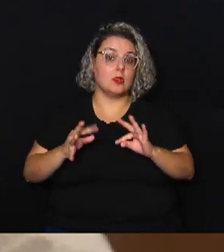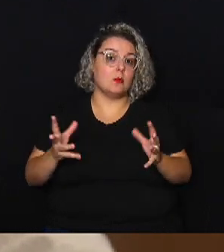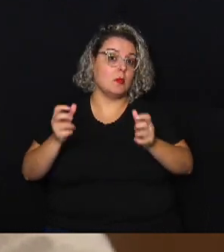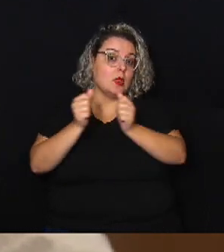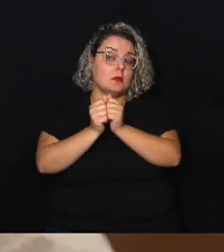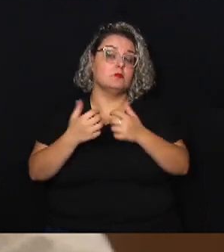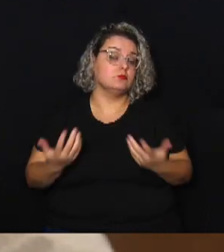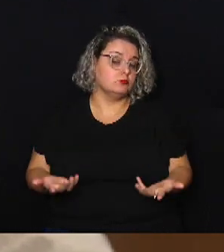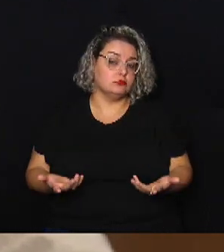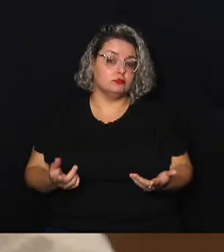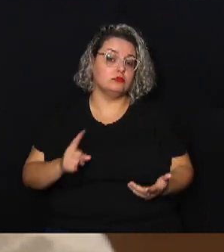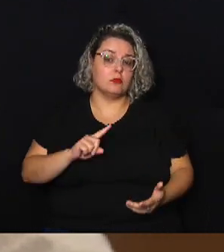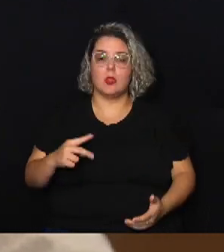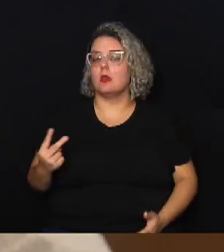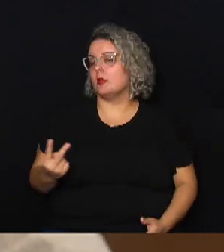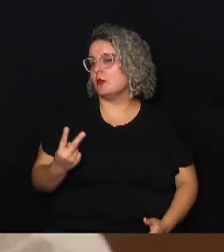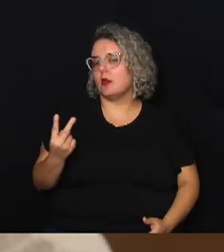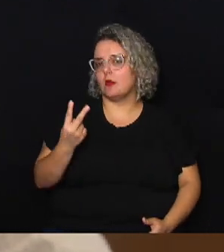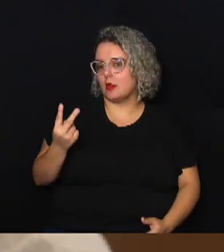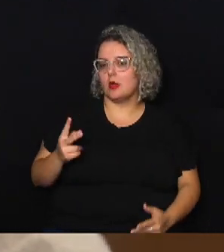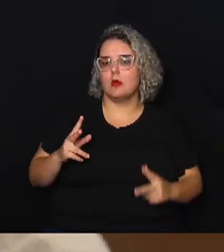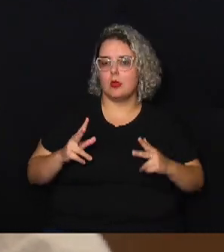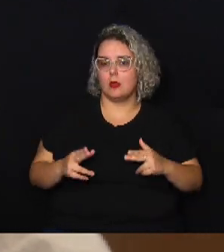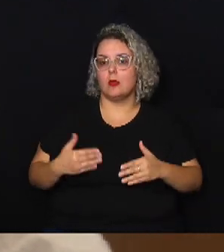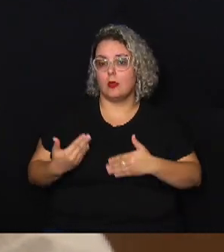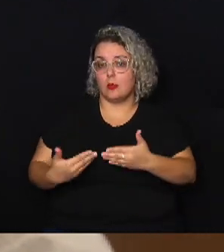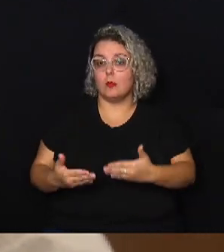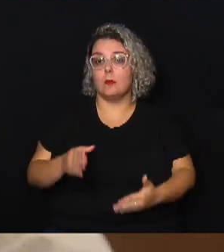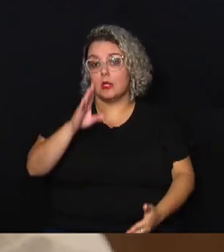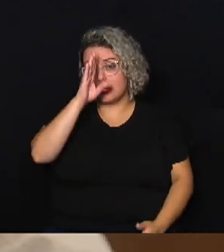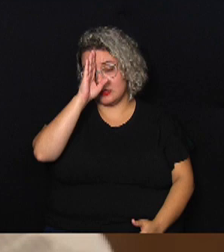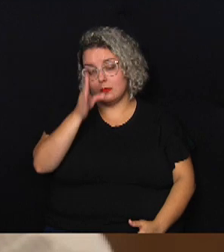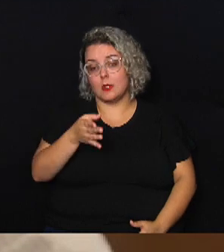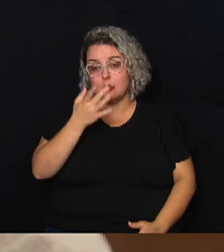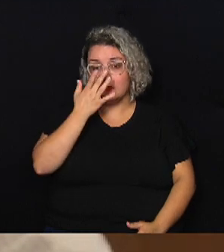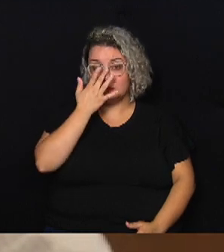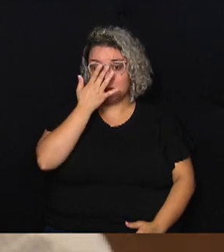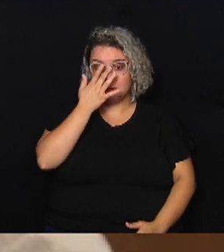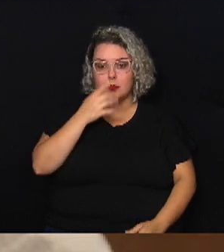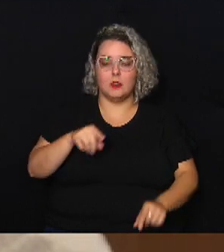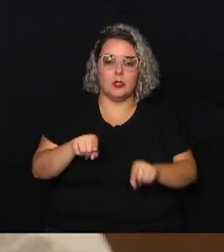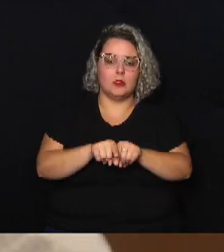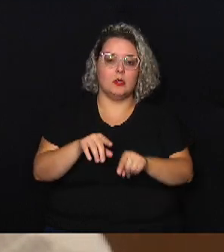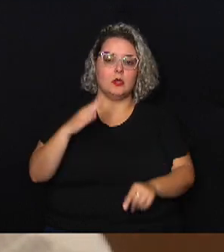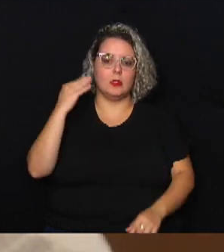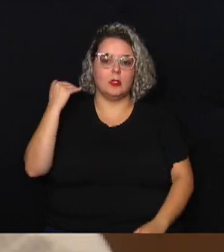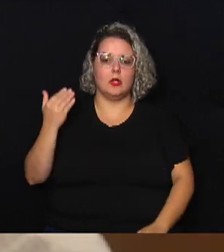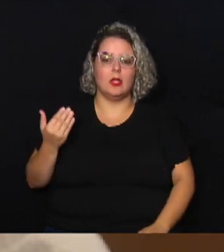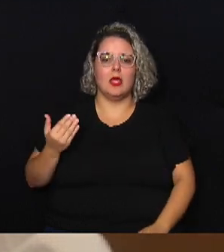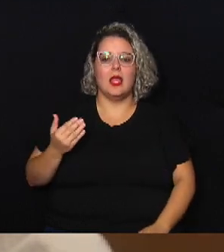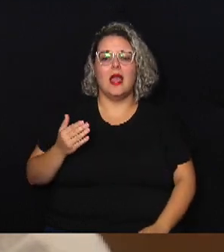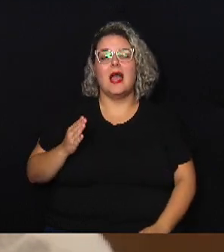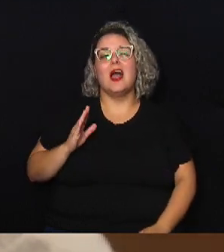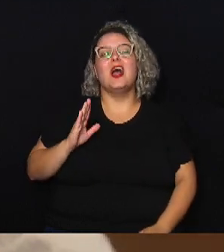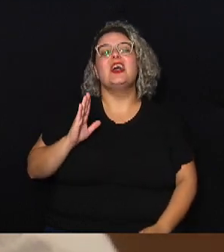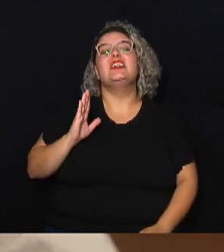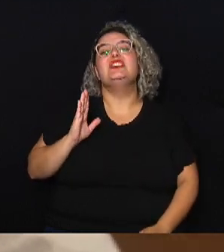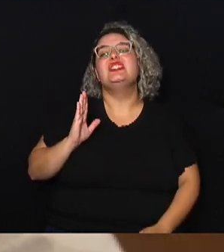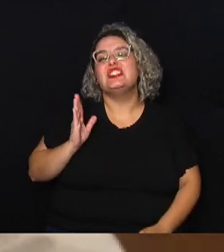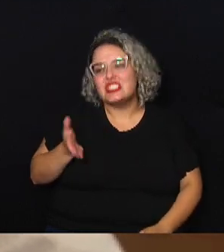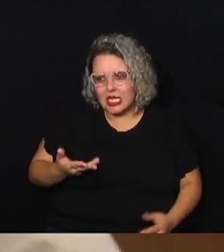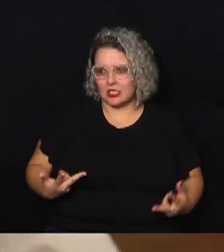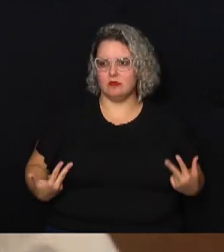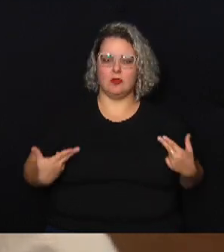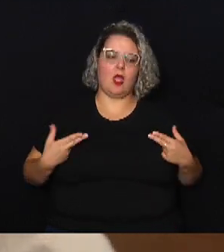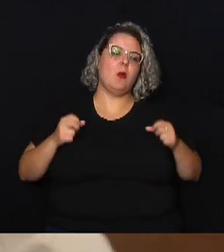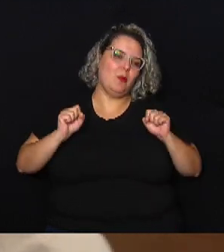nem é tão valorizada como o procedimento principal. E é também o famoso já que eu vou fazer a tal cirurgia, será que não